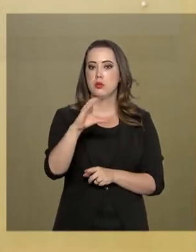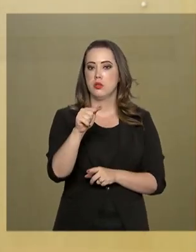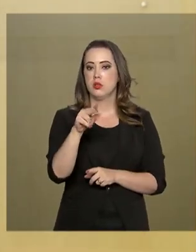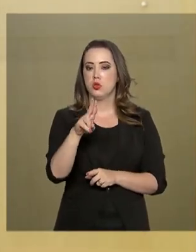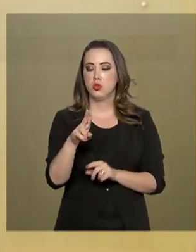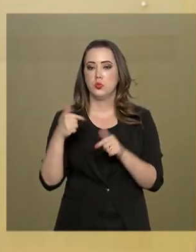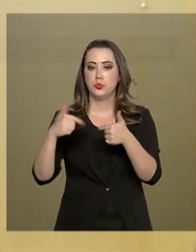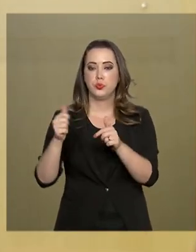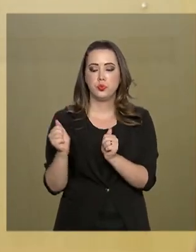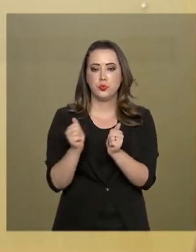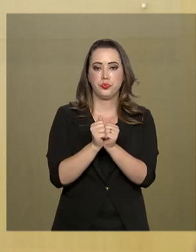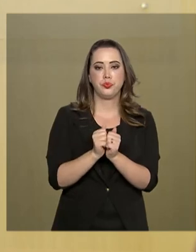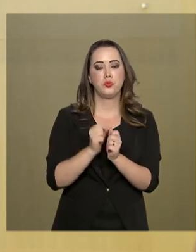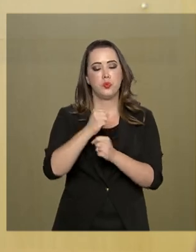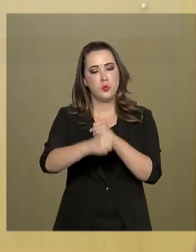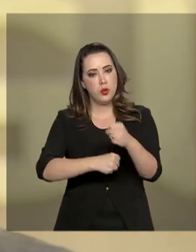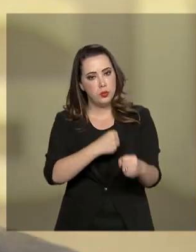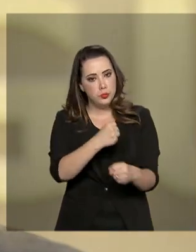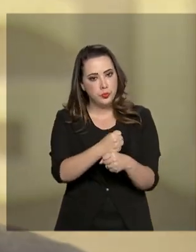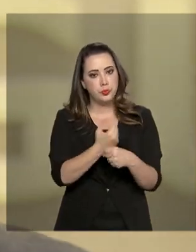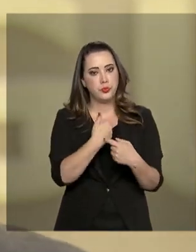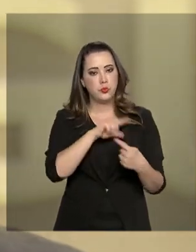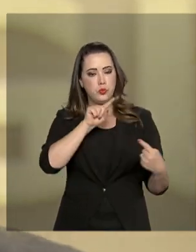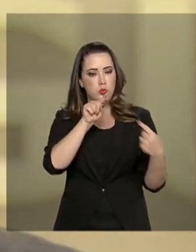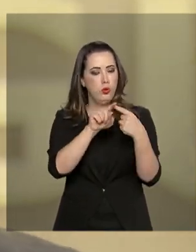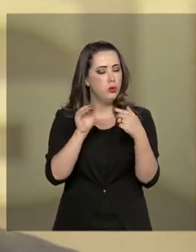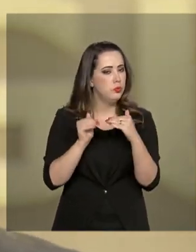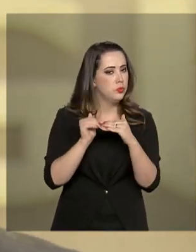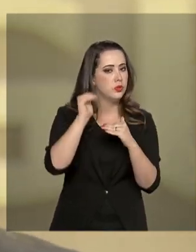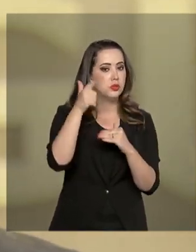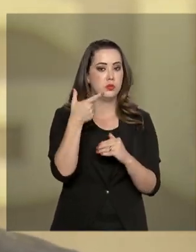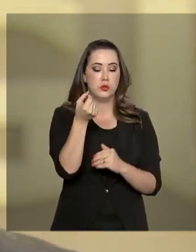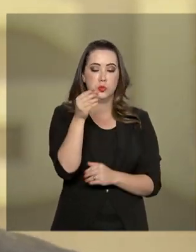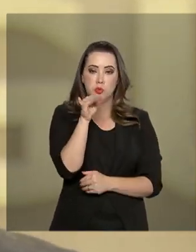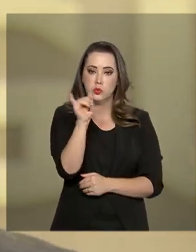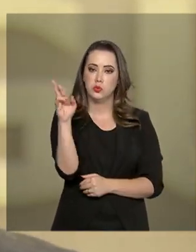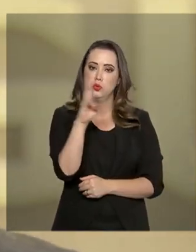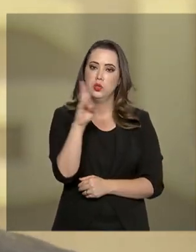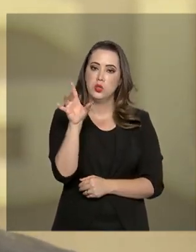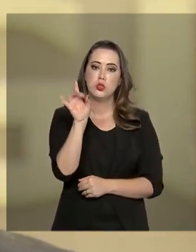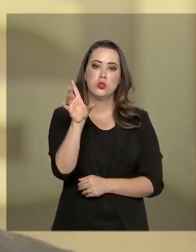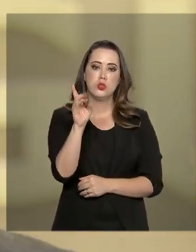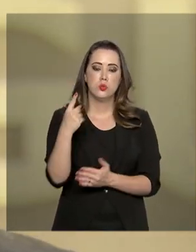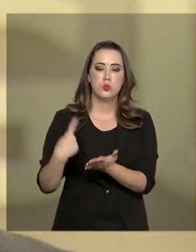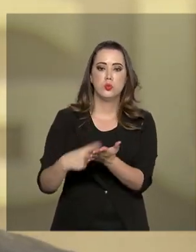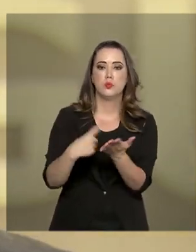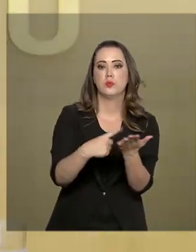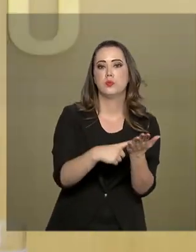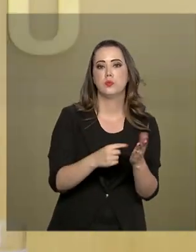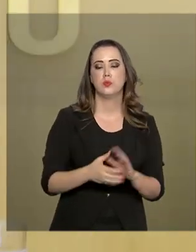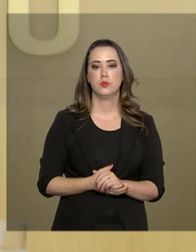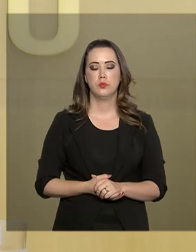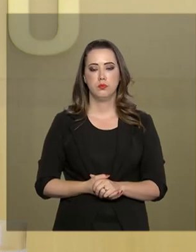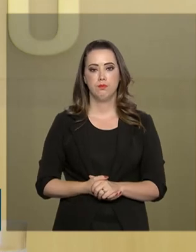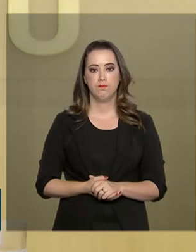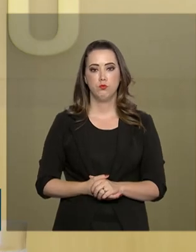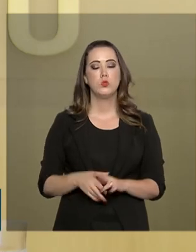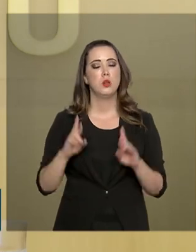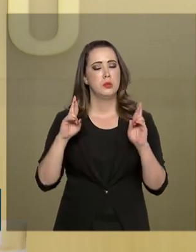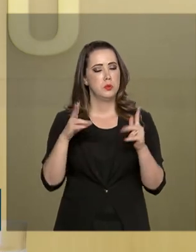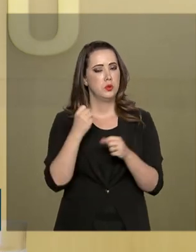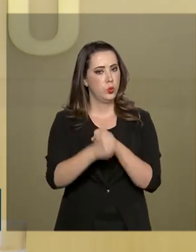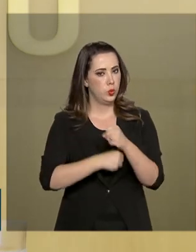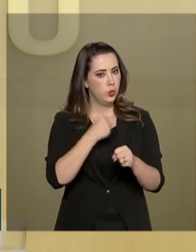o ano que vem a meta é passar dos 20 bilhões de reais arrecadados só com os acordos a prisão no ano que vem a